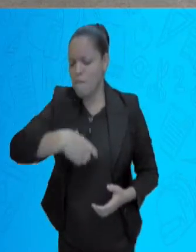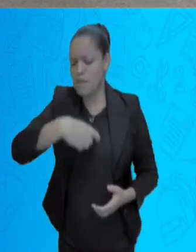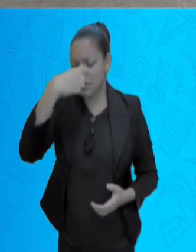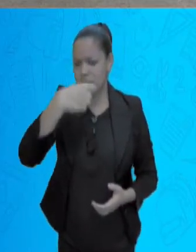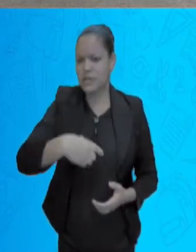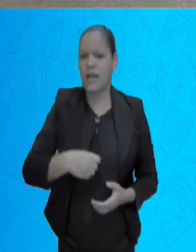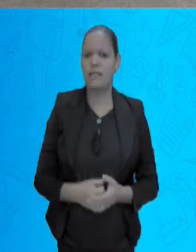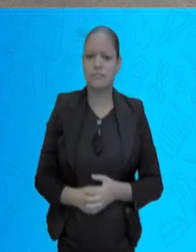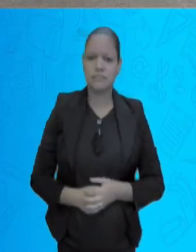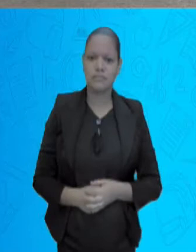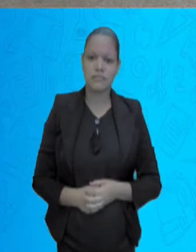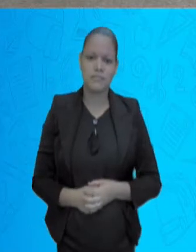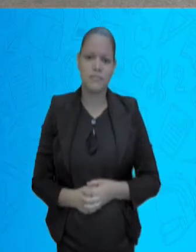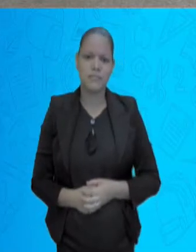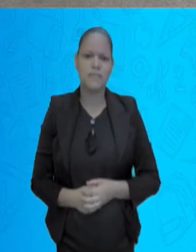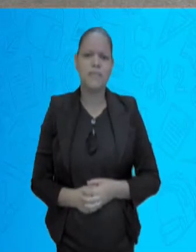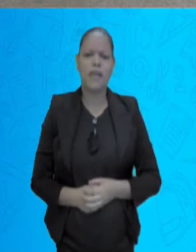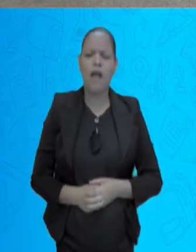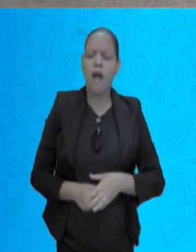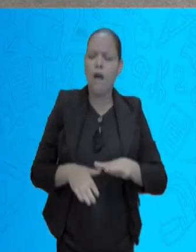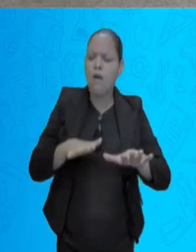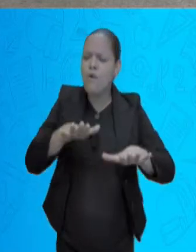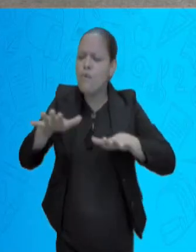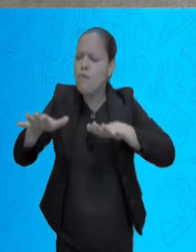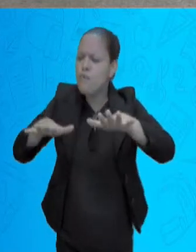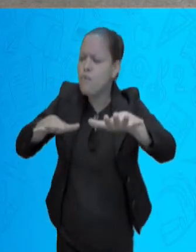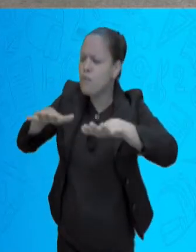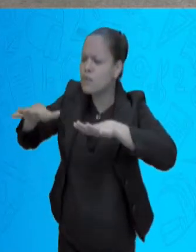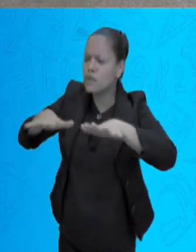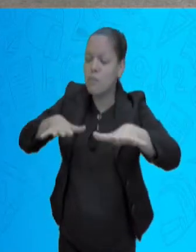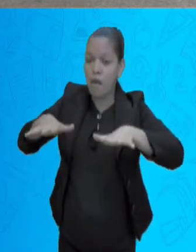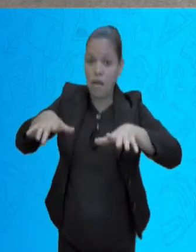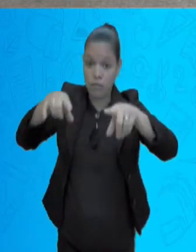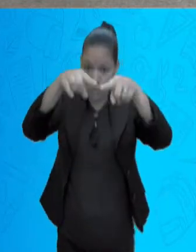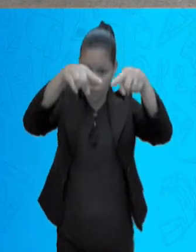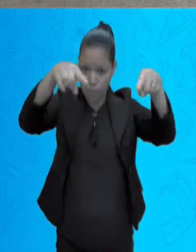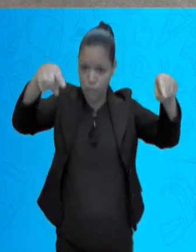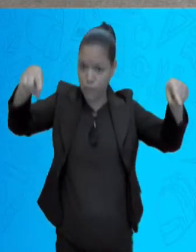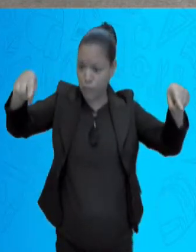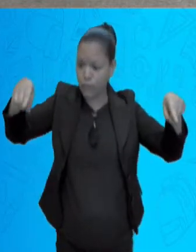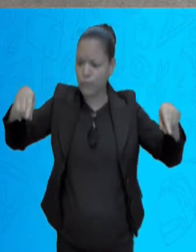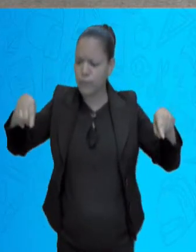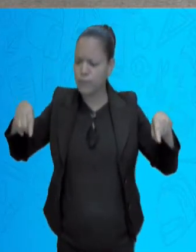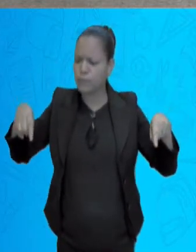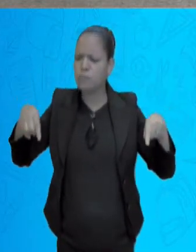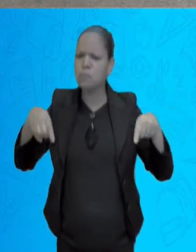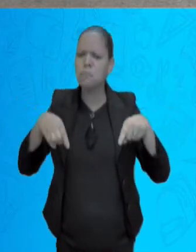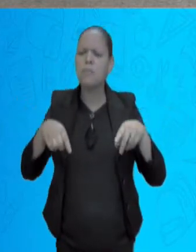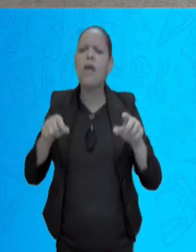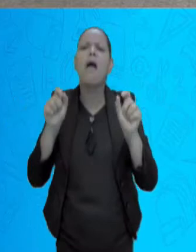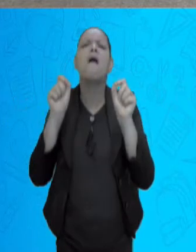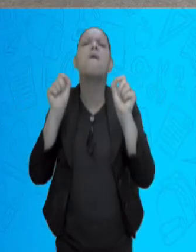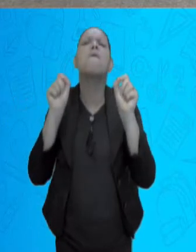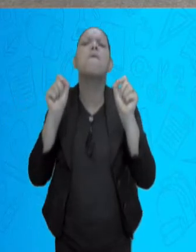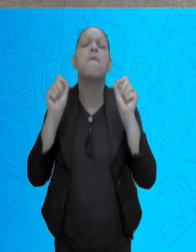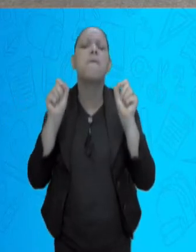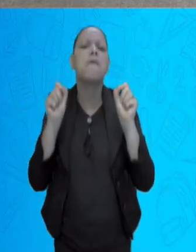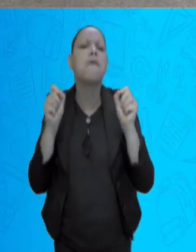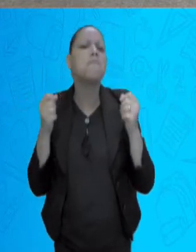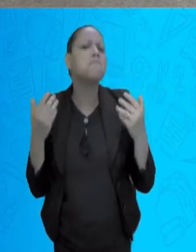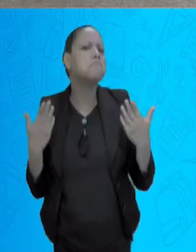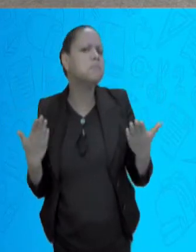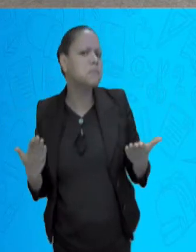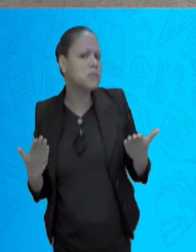Espaço e cenário limitado. O que quer dizer espaço e cenário limitado no conto? O espaço e o